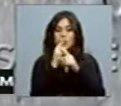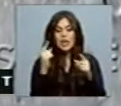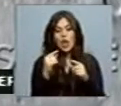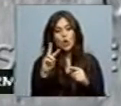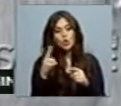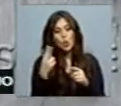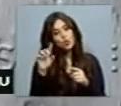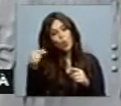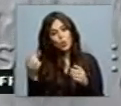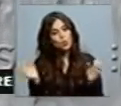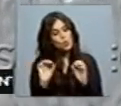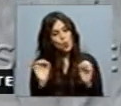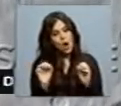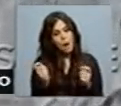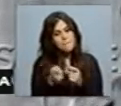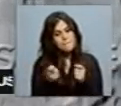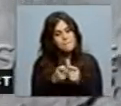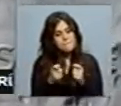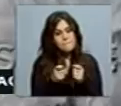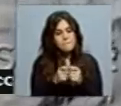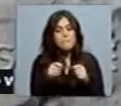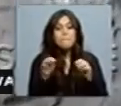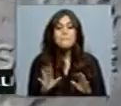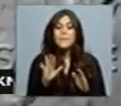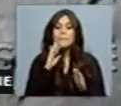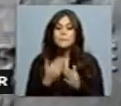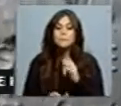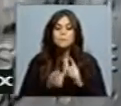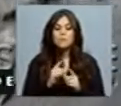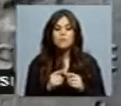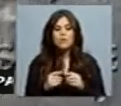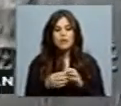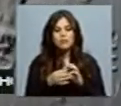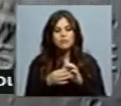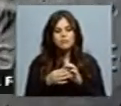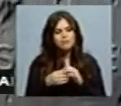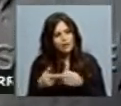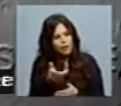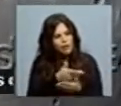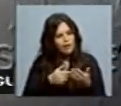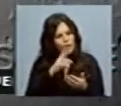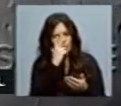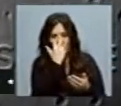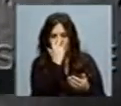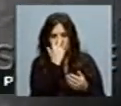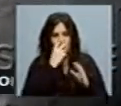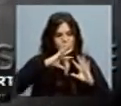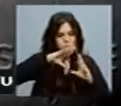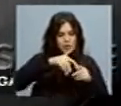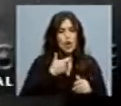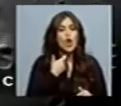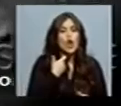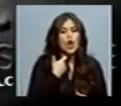estas dimensões orbitarem tão perto um do outro, o que cria, de facto, uma interação muito, muito curiosa entre este planeta anão, Plutão,